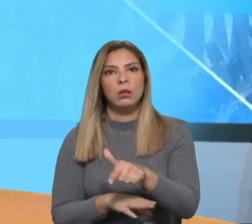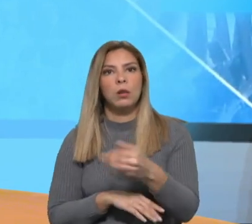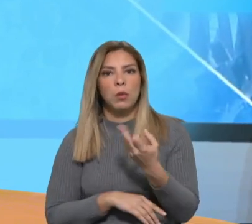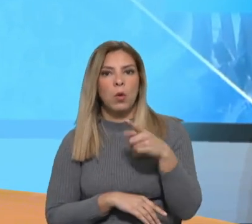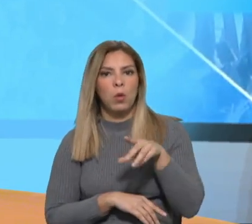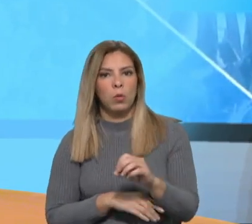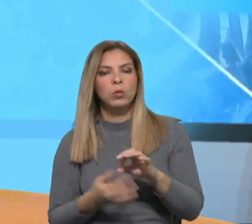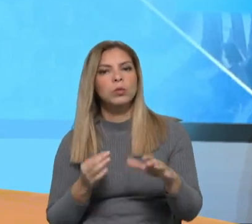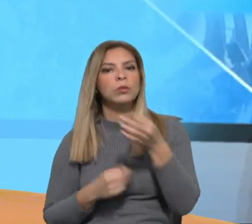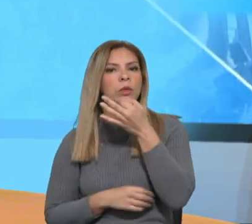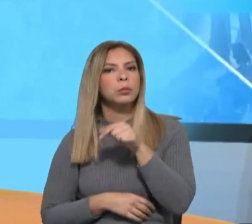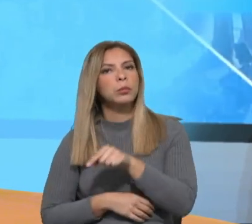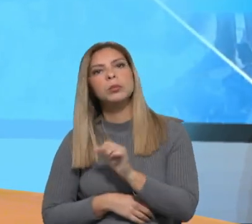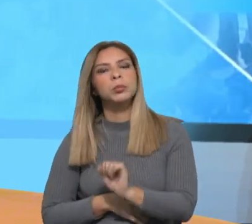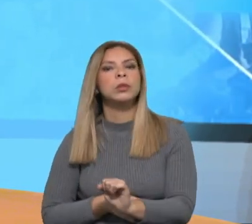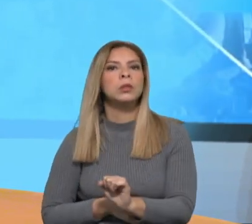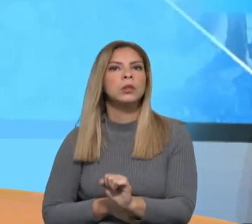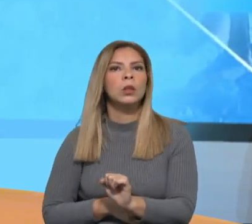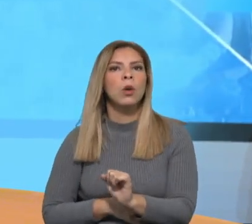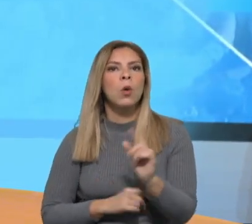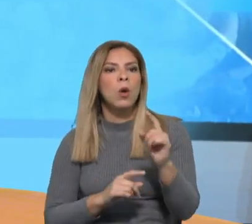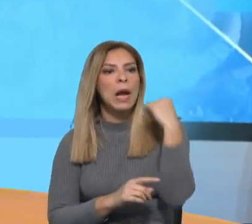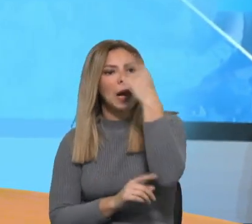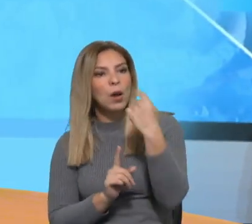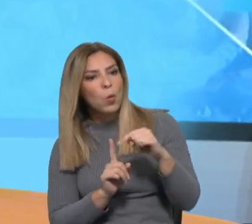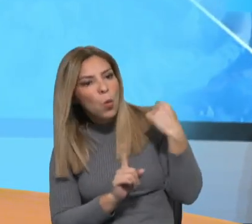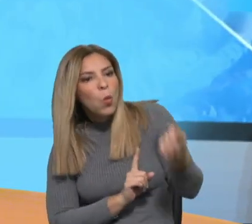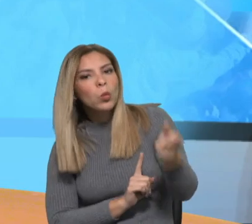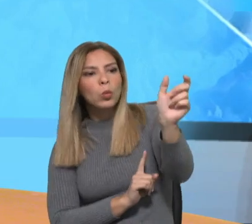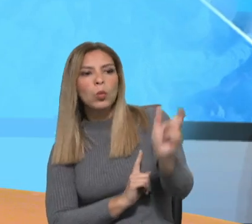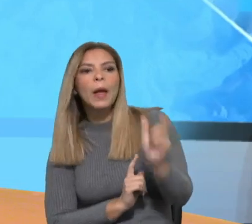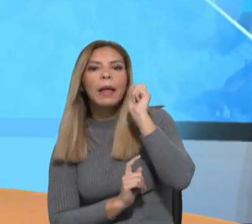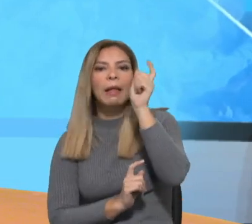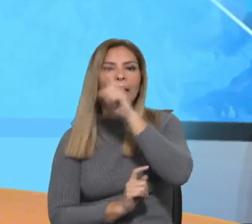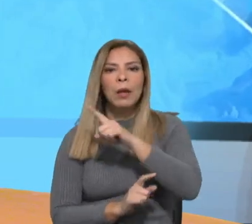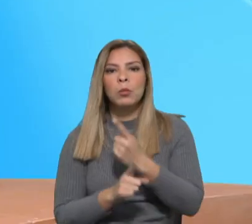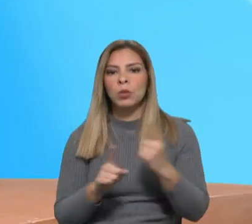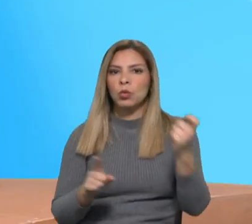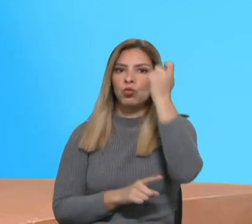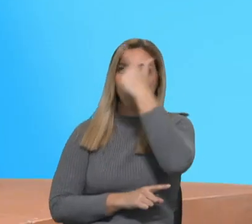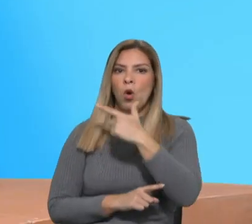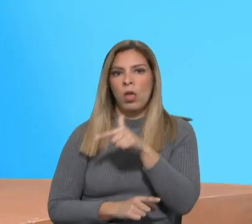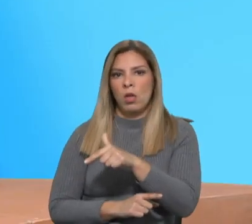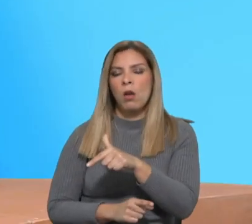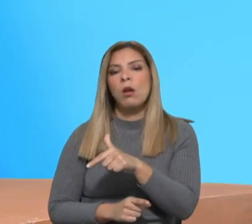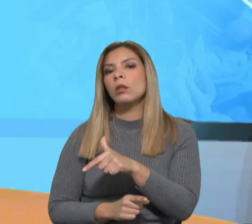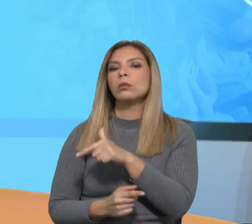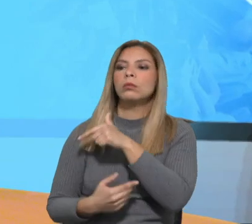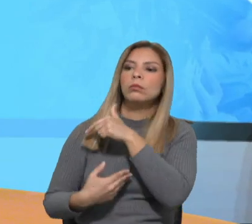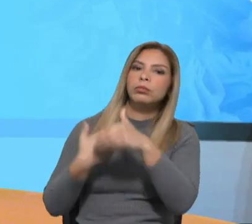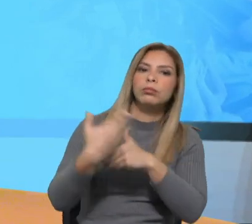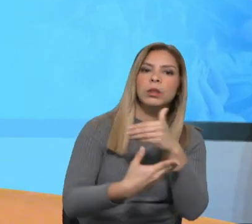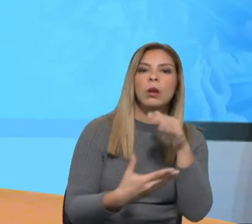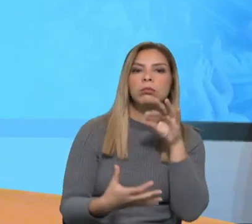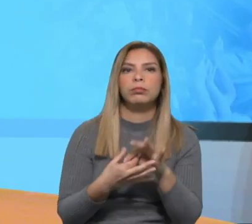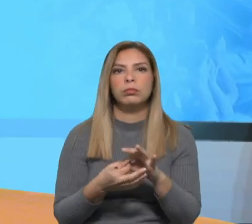importância de conhecermos o rosto do outro, também através das histórias que os jornalistas contam. Isso acaba por ser muito estruturante